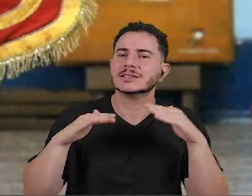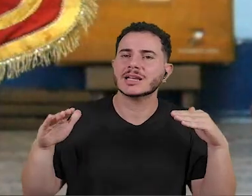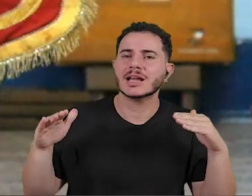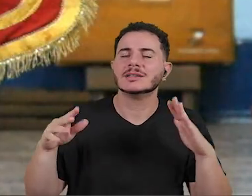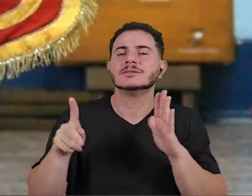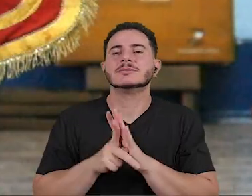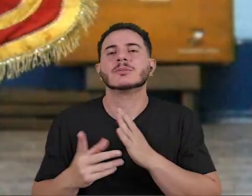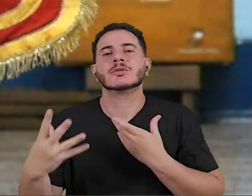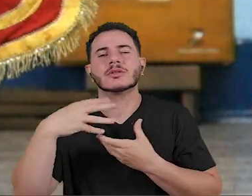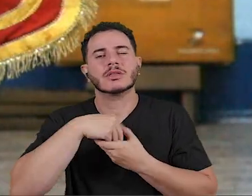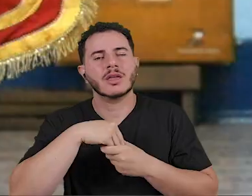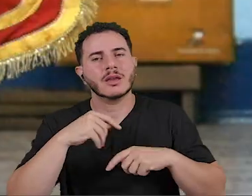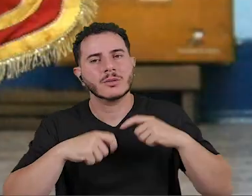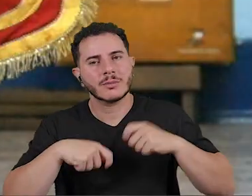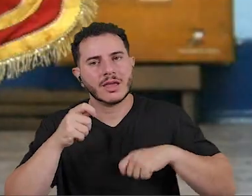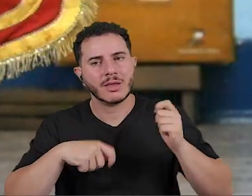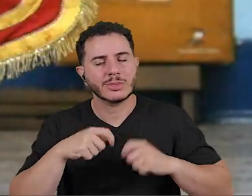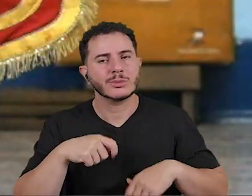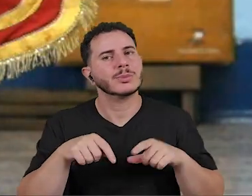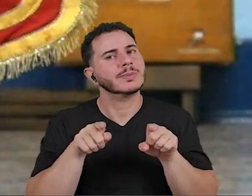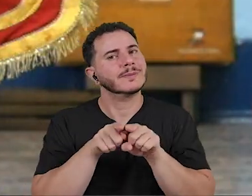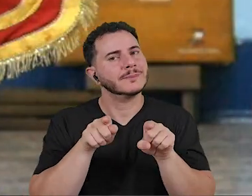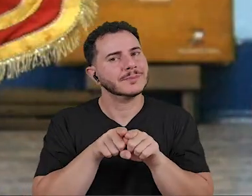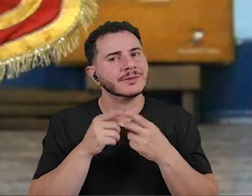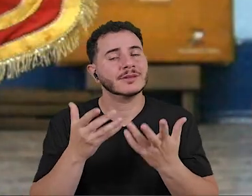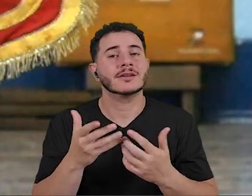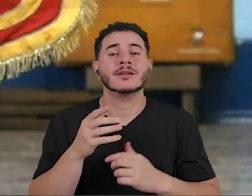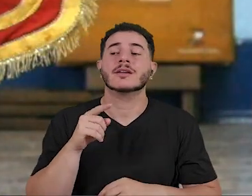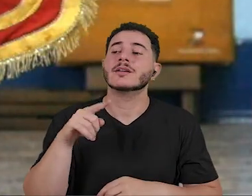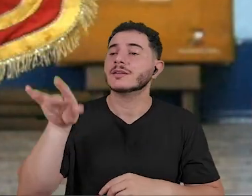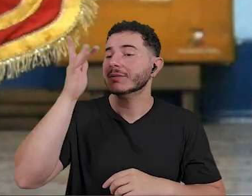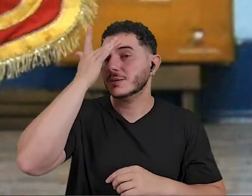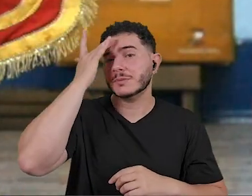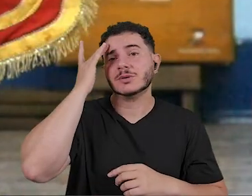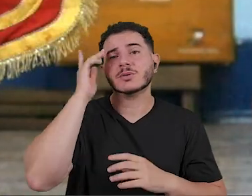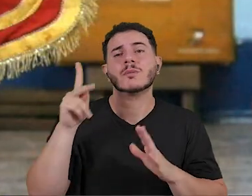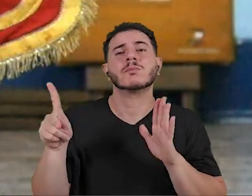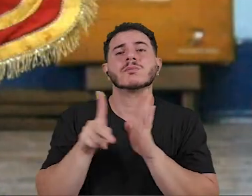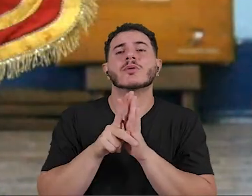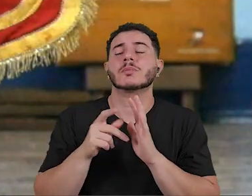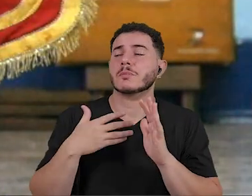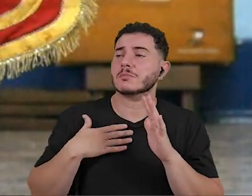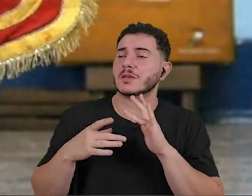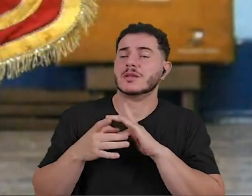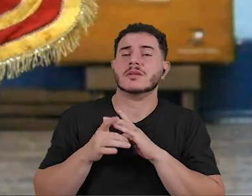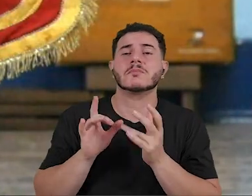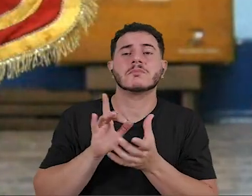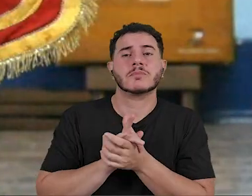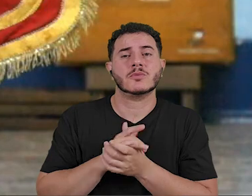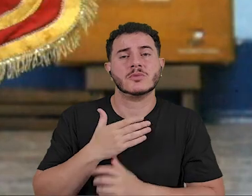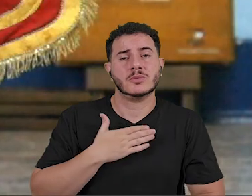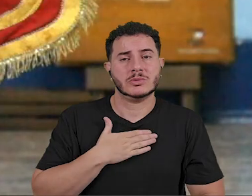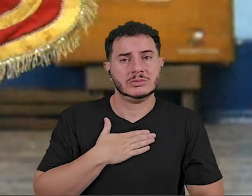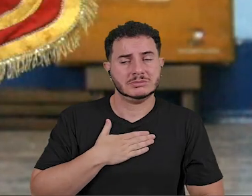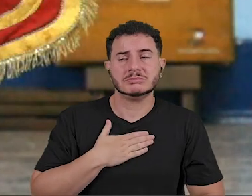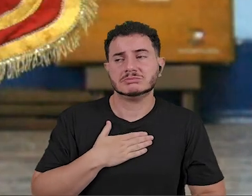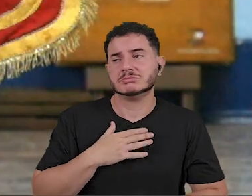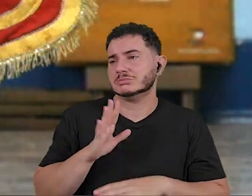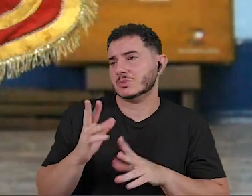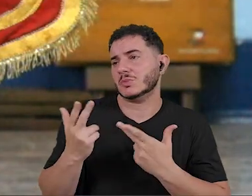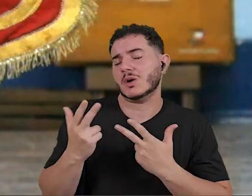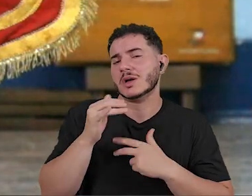da própria comunidade. Minha esposa mesmo, por exemplo, ela se demonstrou